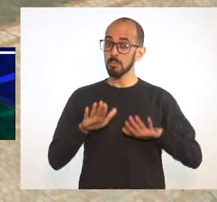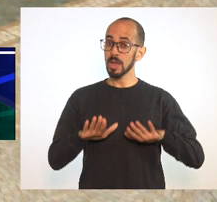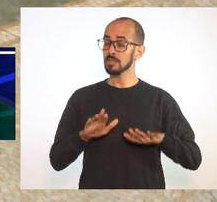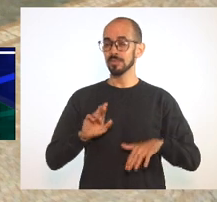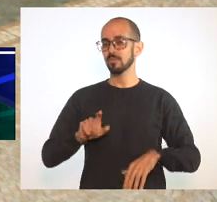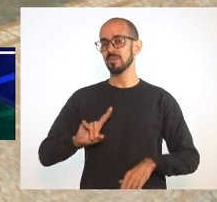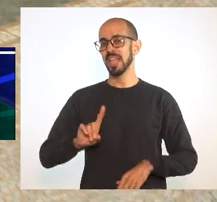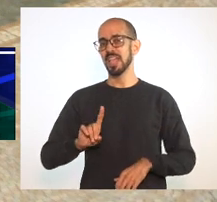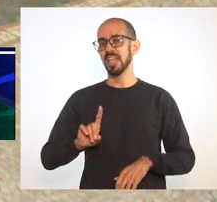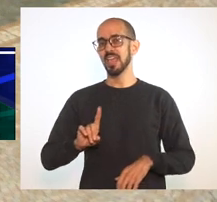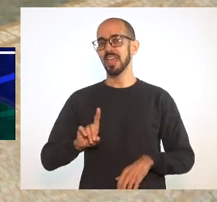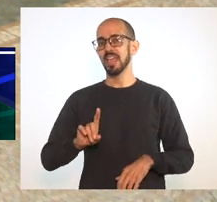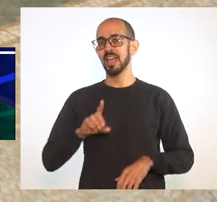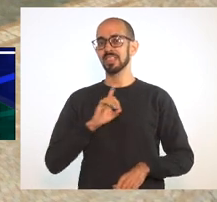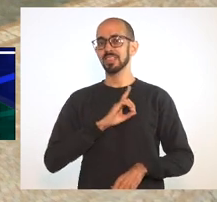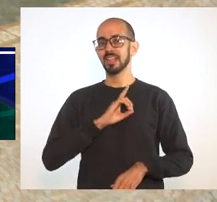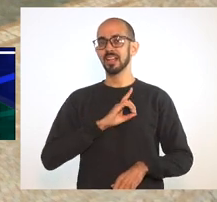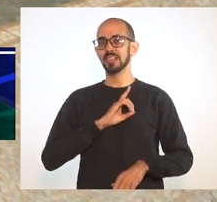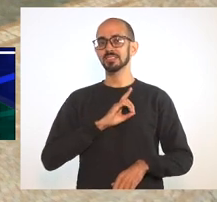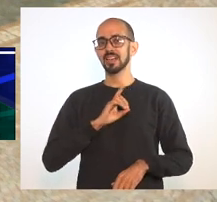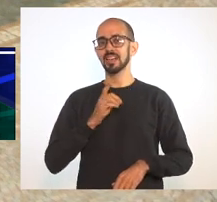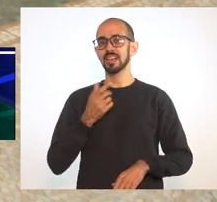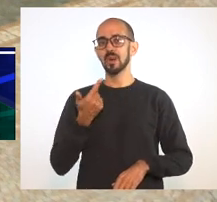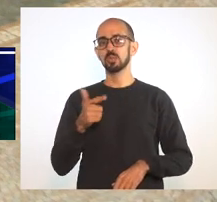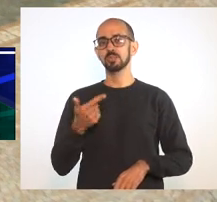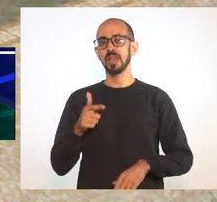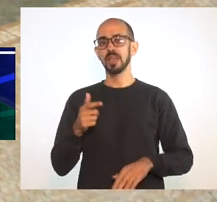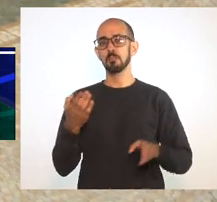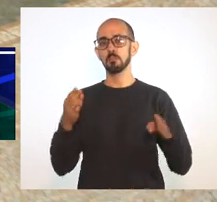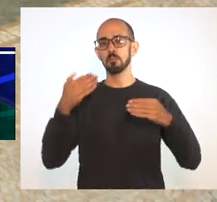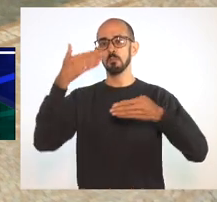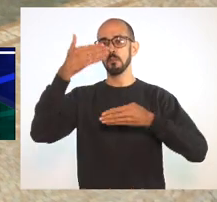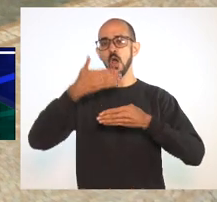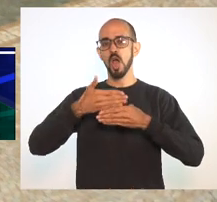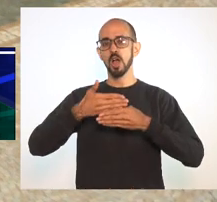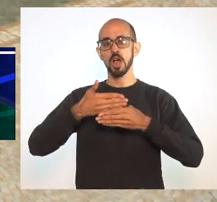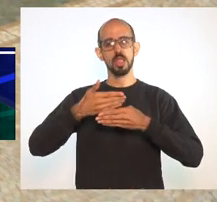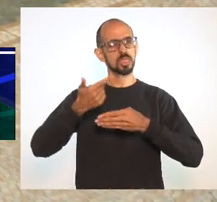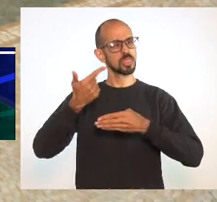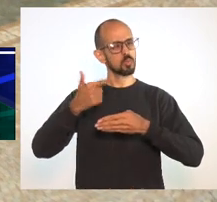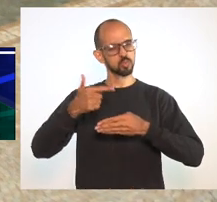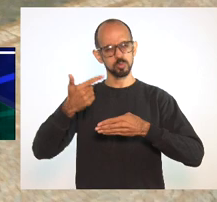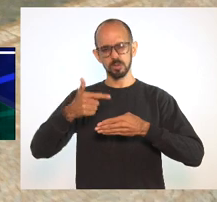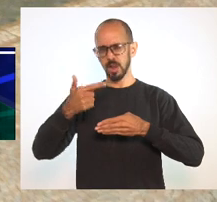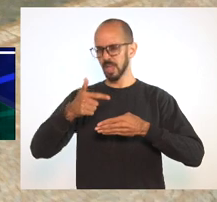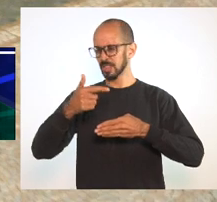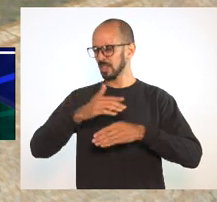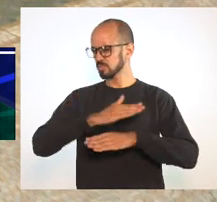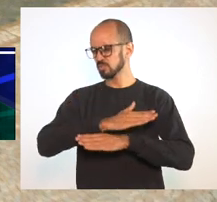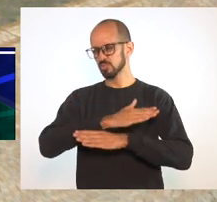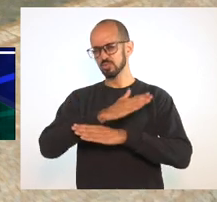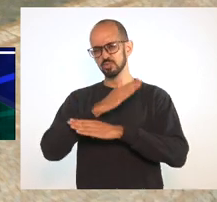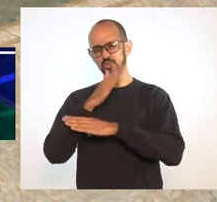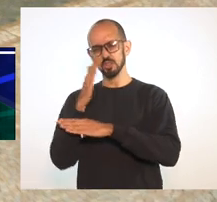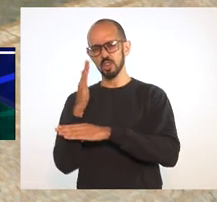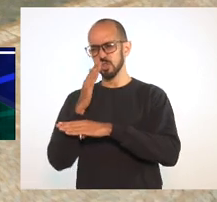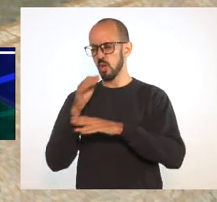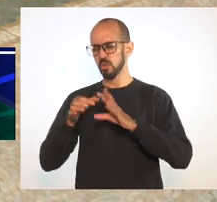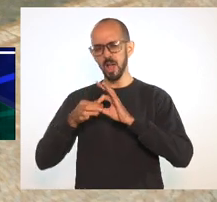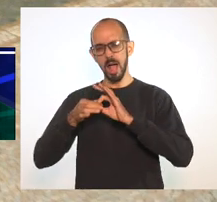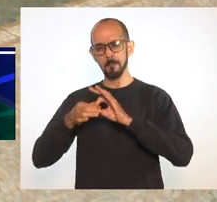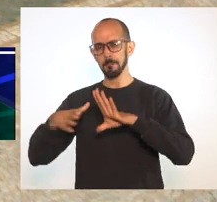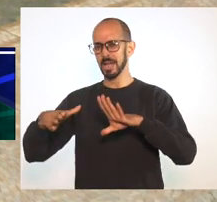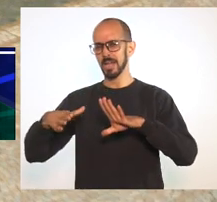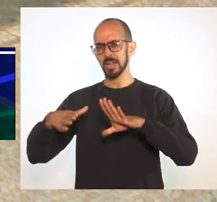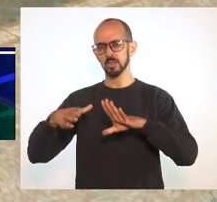é. A delegacia não tem portas, fica 24 horas à disposição do cidadão e é muito bom que as mulheres do